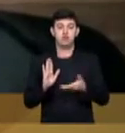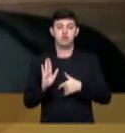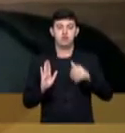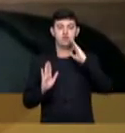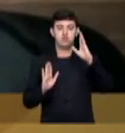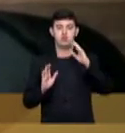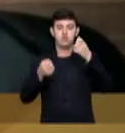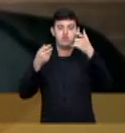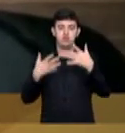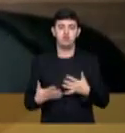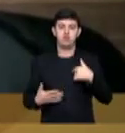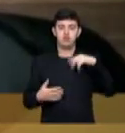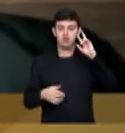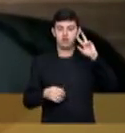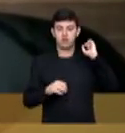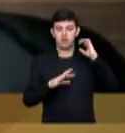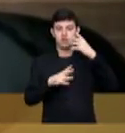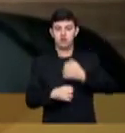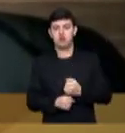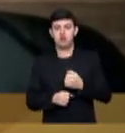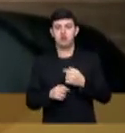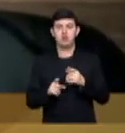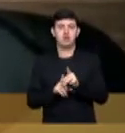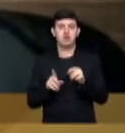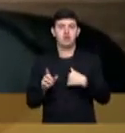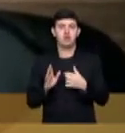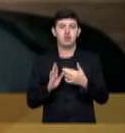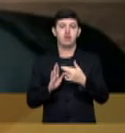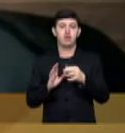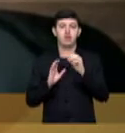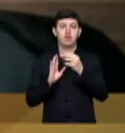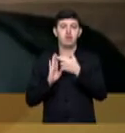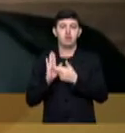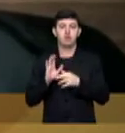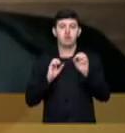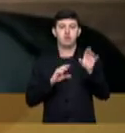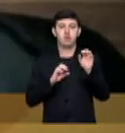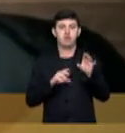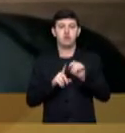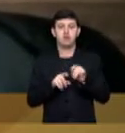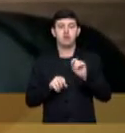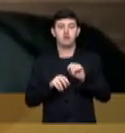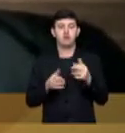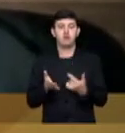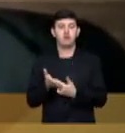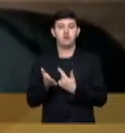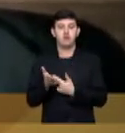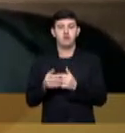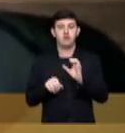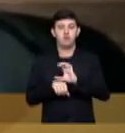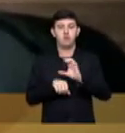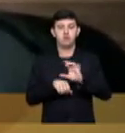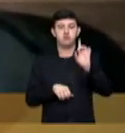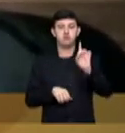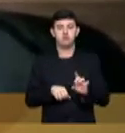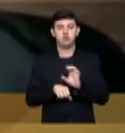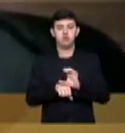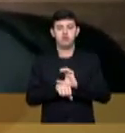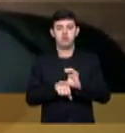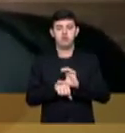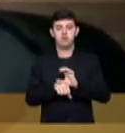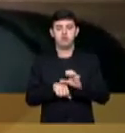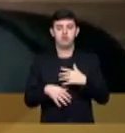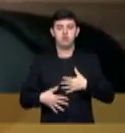lembrou em sede doutrinária, em sua obra Curso de Direito Constitucional, o eminente ministro